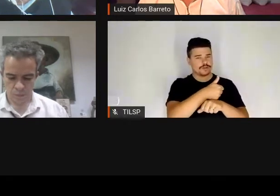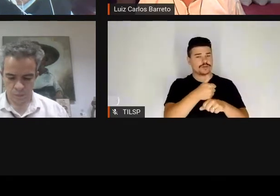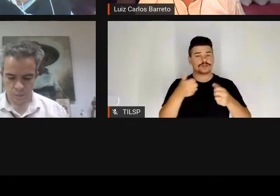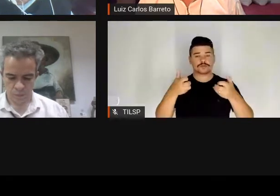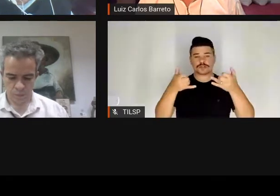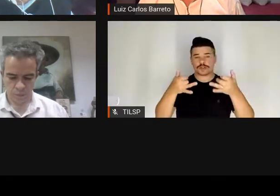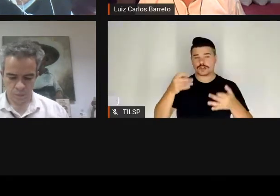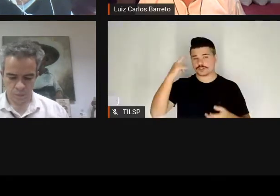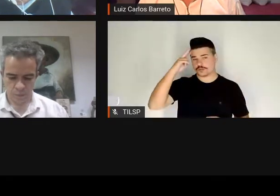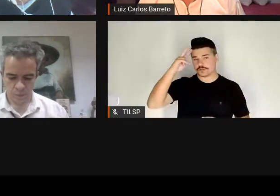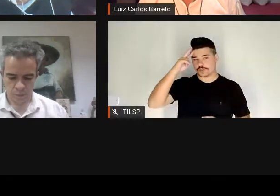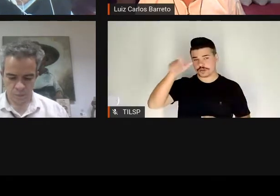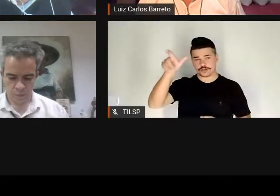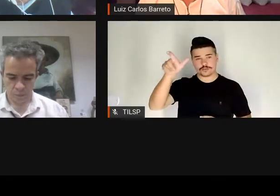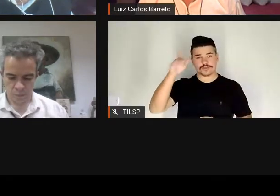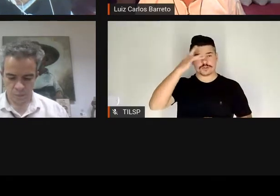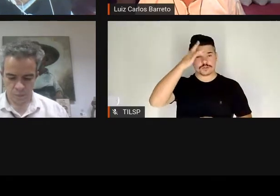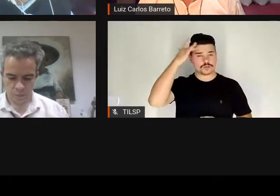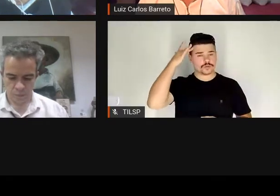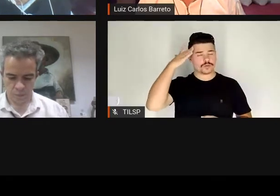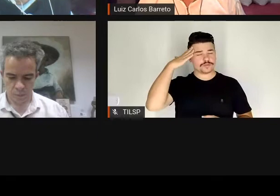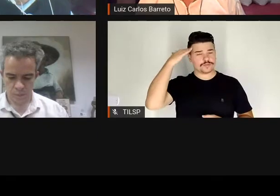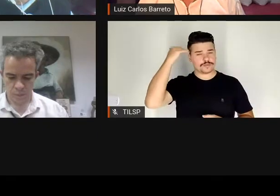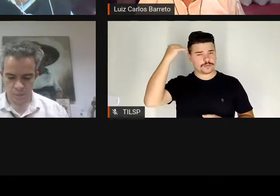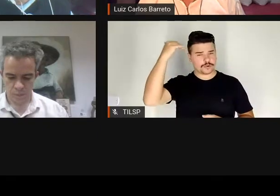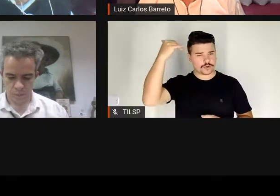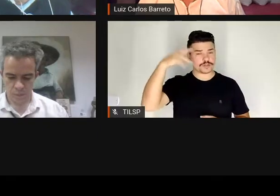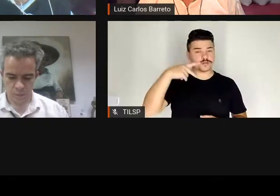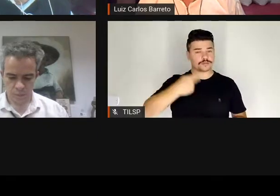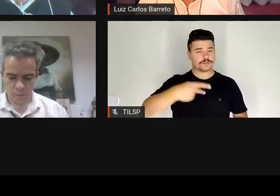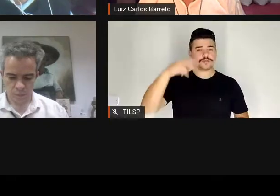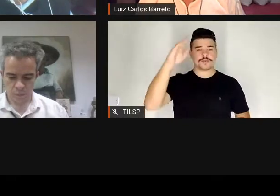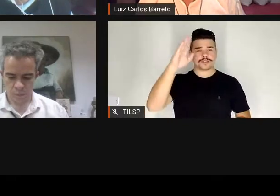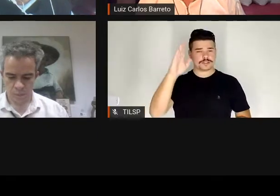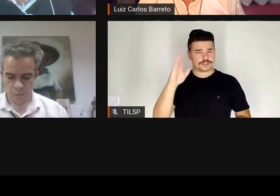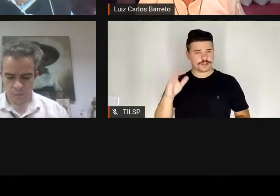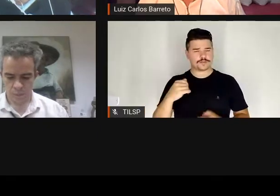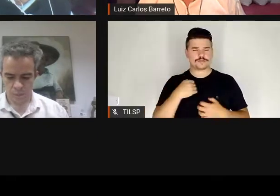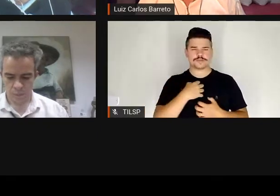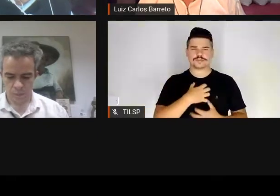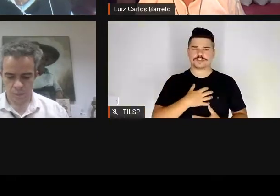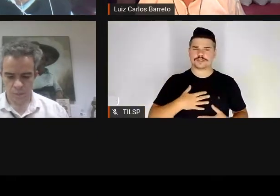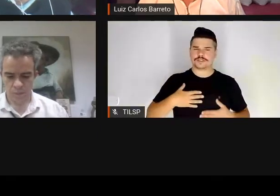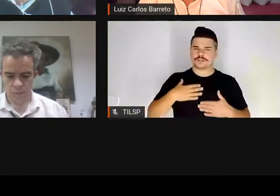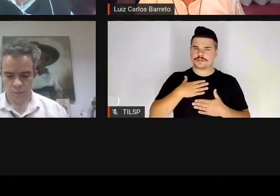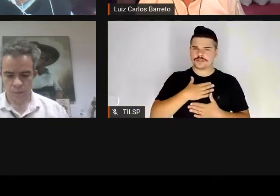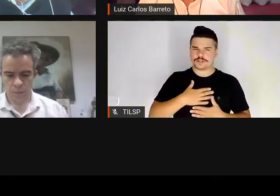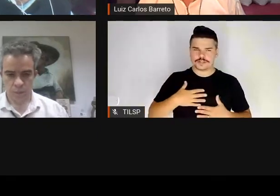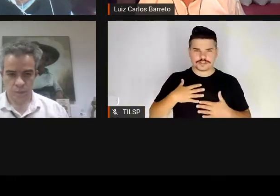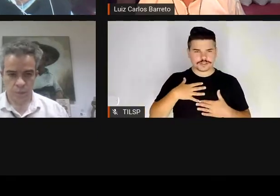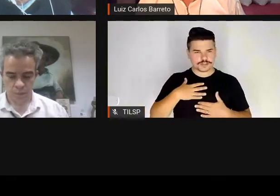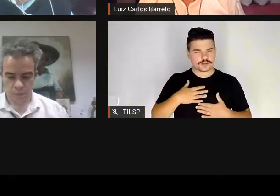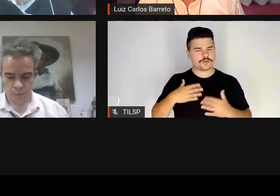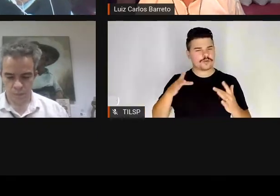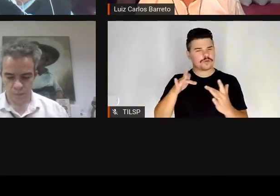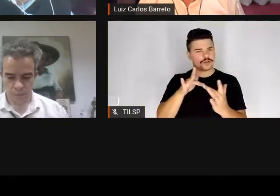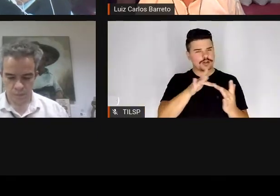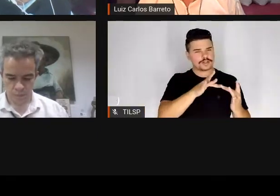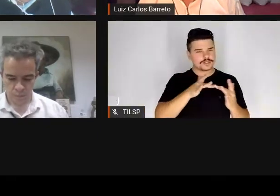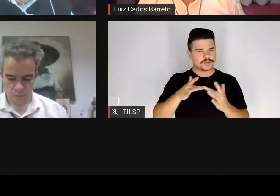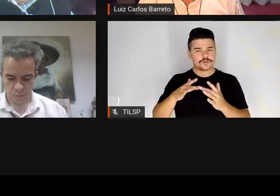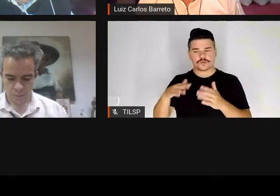cearense, grande jornalista, fotojornalista brasileiro, é uma satisfação enorme, tem muita conexão com nossa